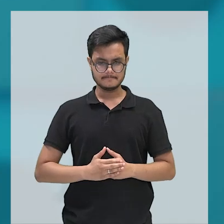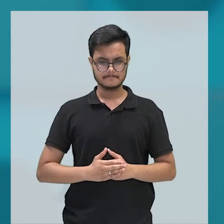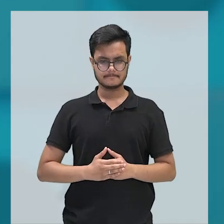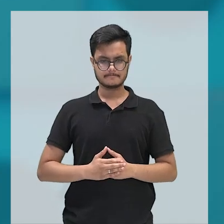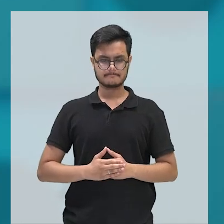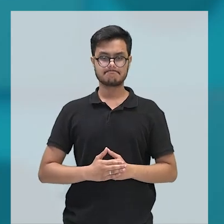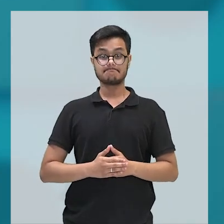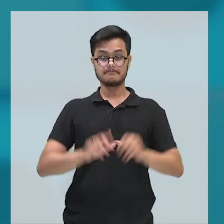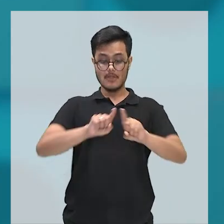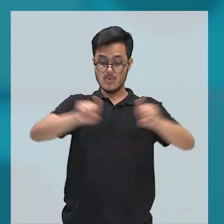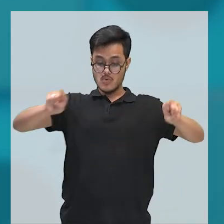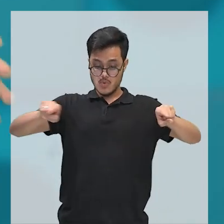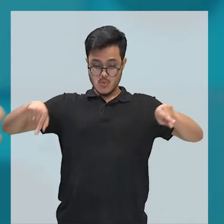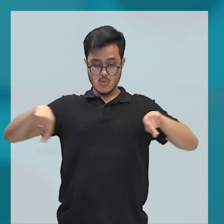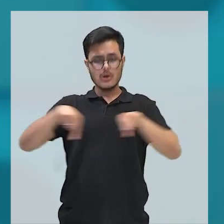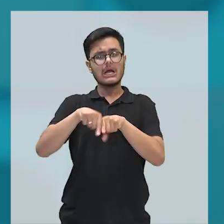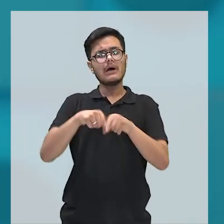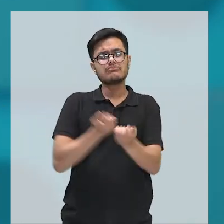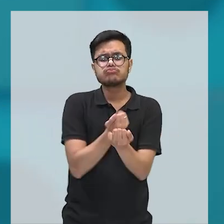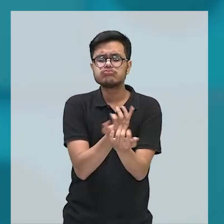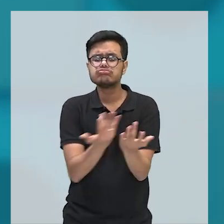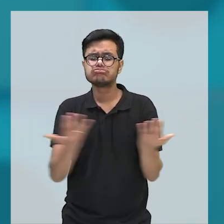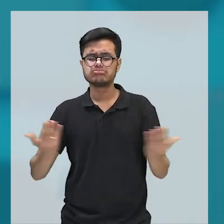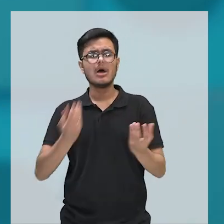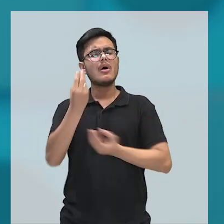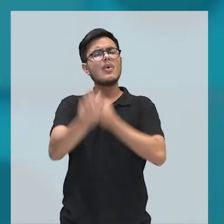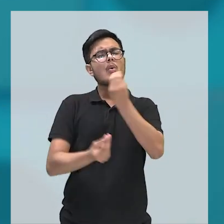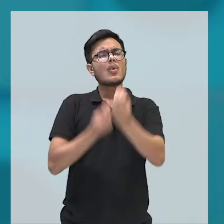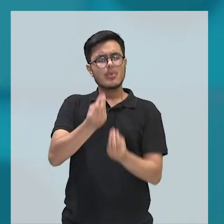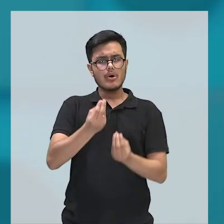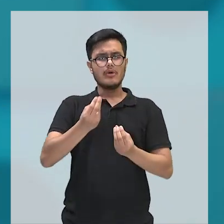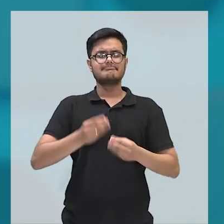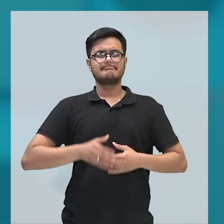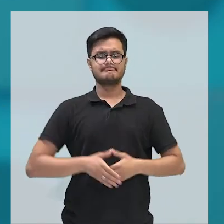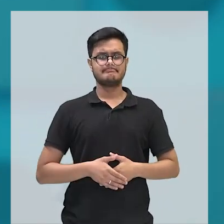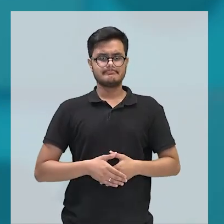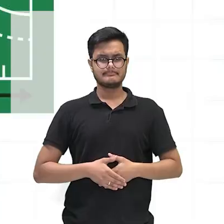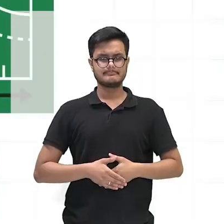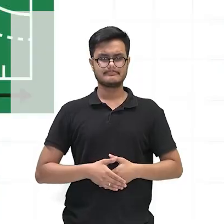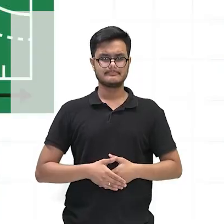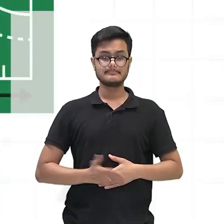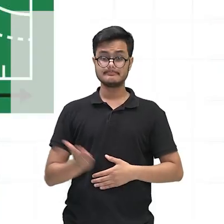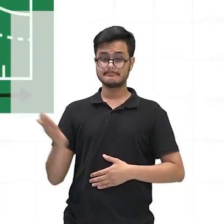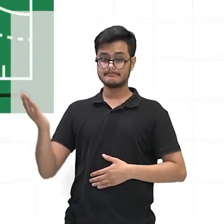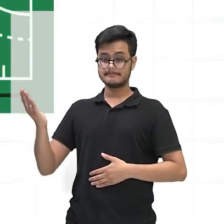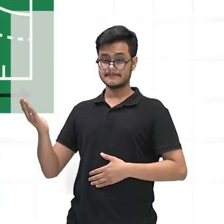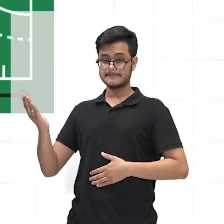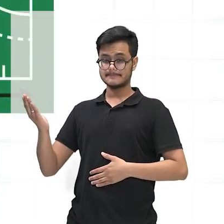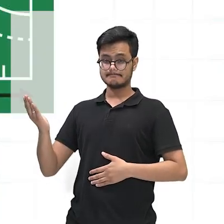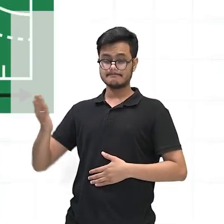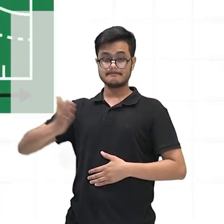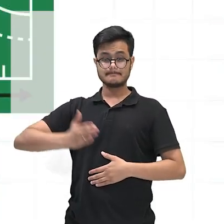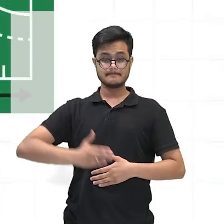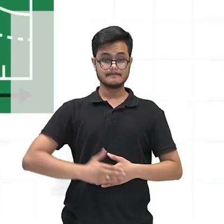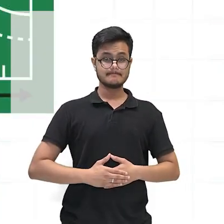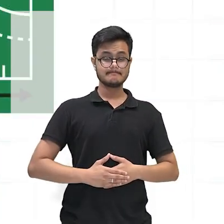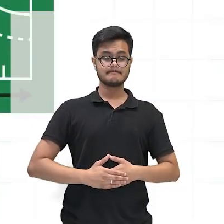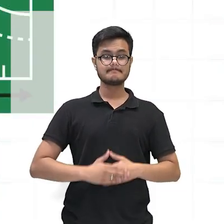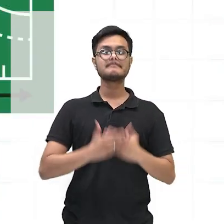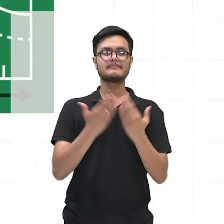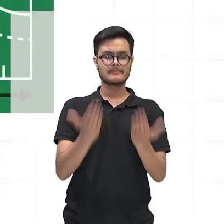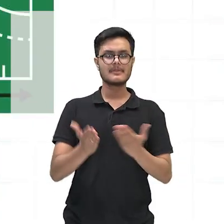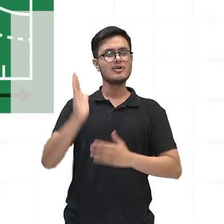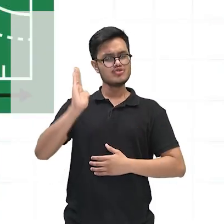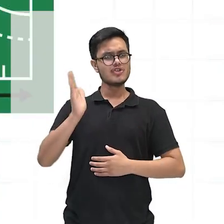ao campo, né, que é o espaço onde acontece o hóquei sobre a grama. Vamos ver? Então, como o próprio nome diz,